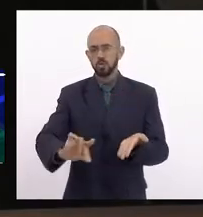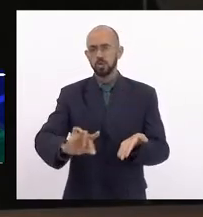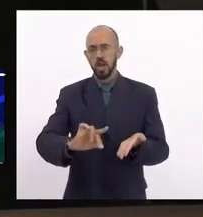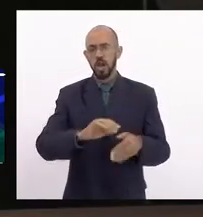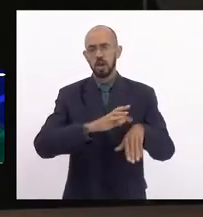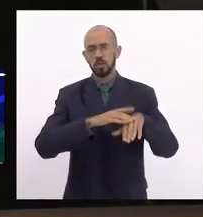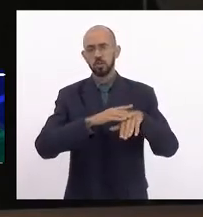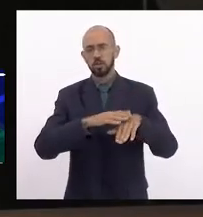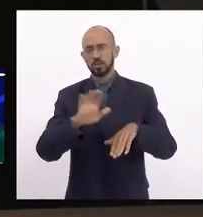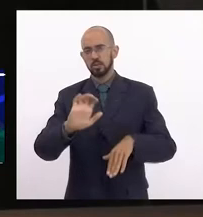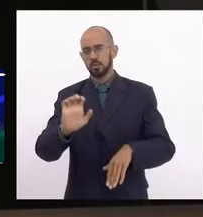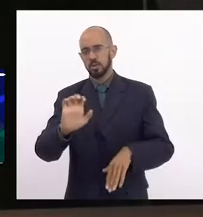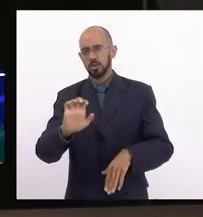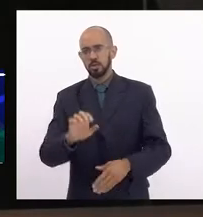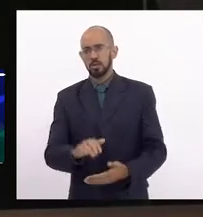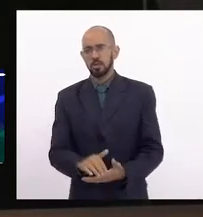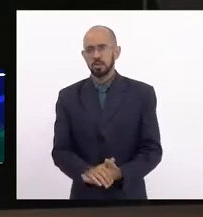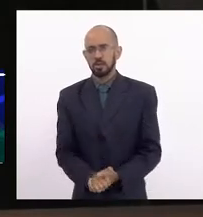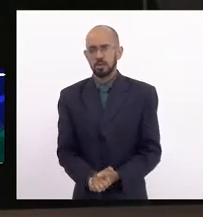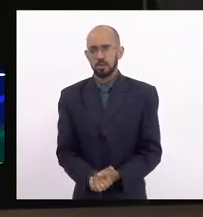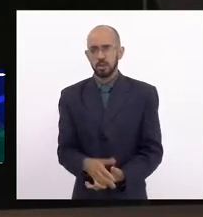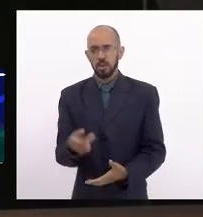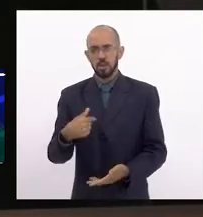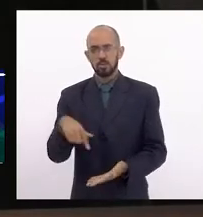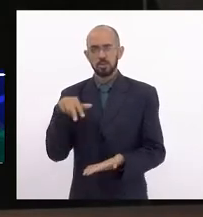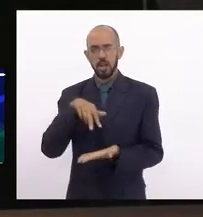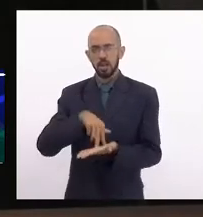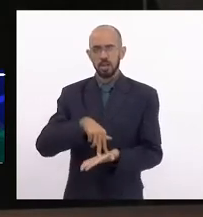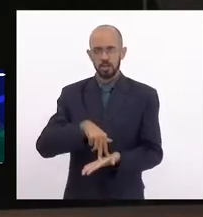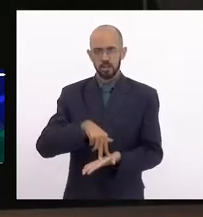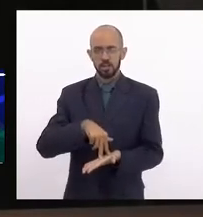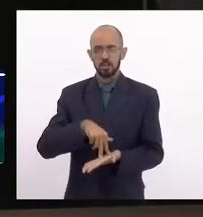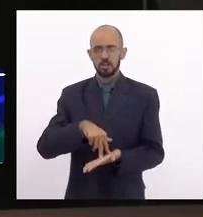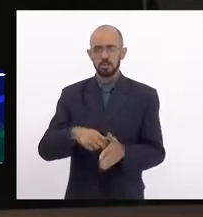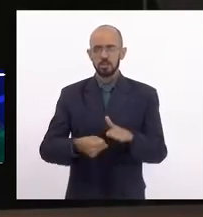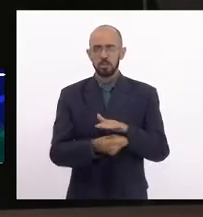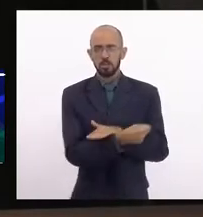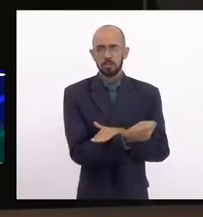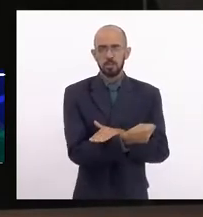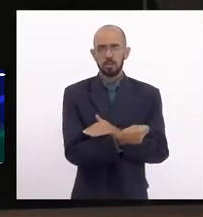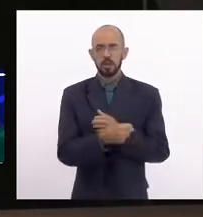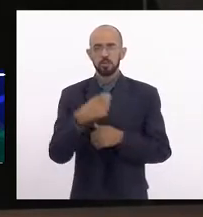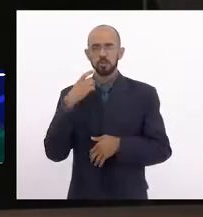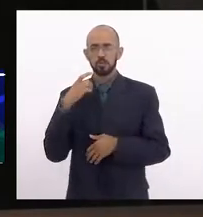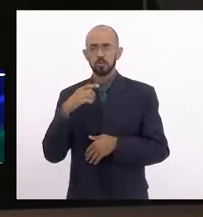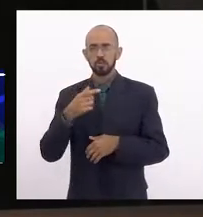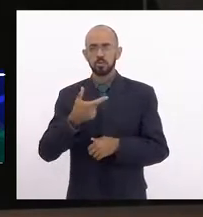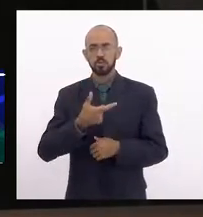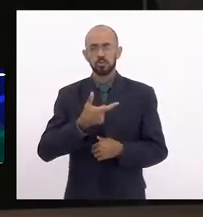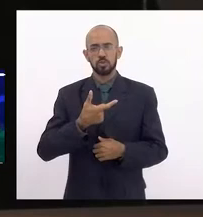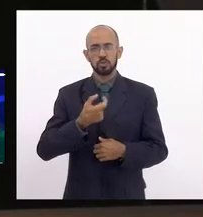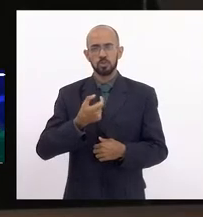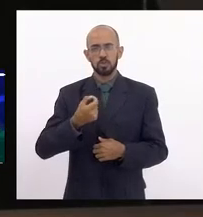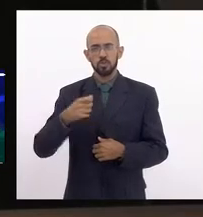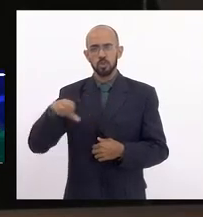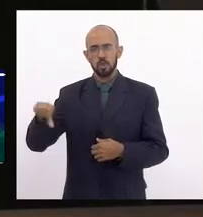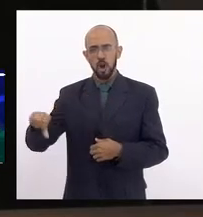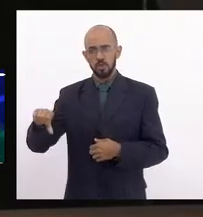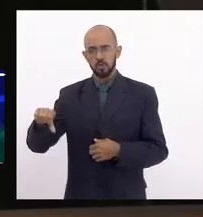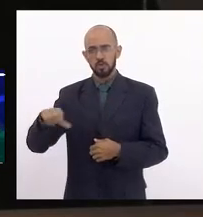aqui desde o meu primeiro mandato de vereador que deu início no dia primeiro de janeiro de 2009